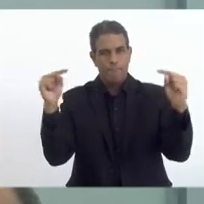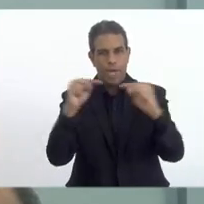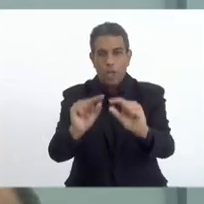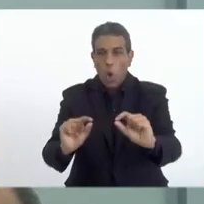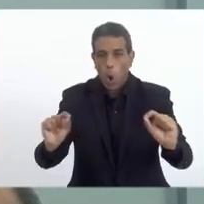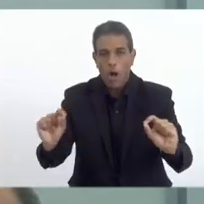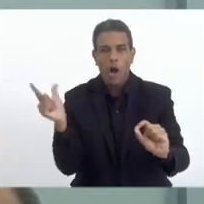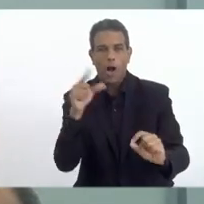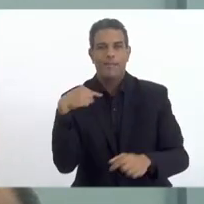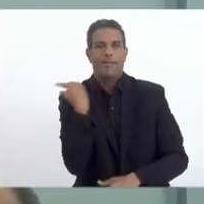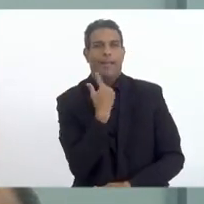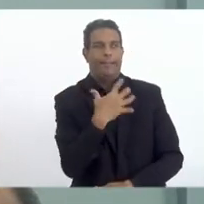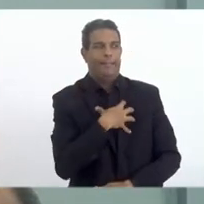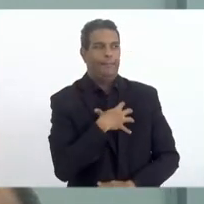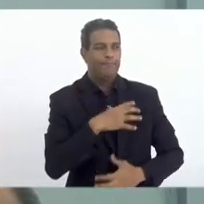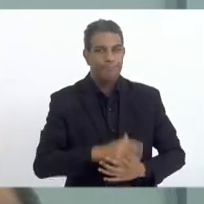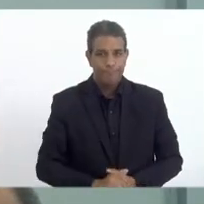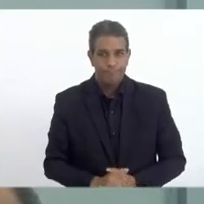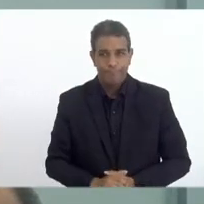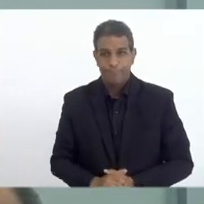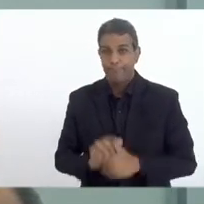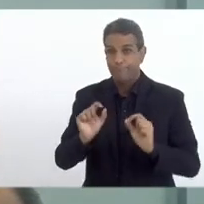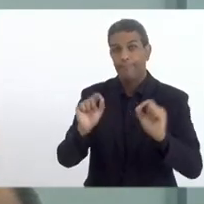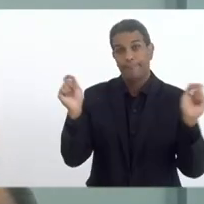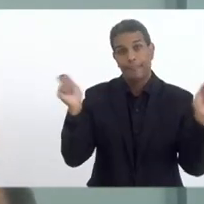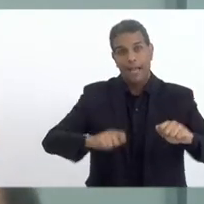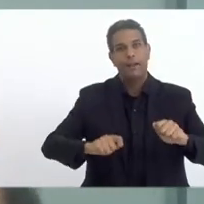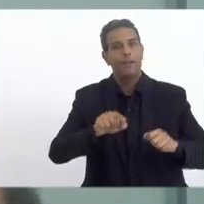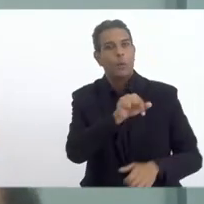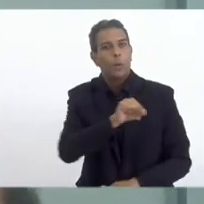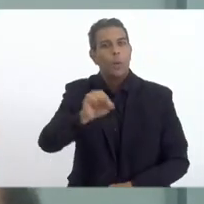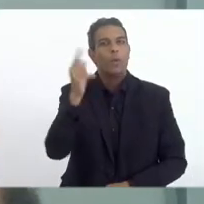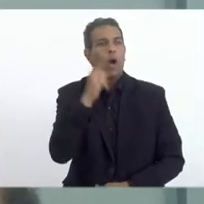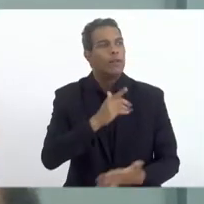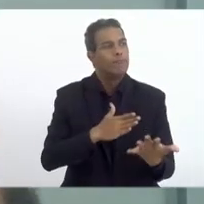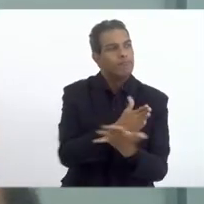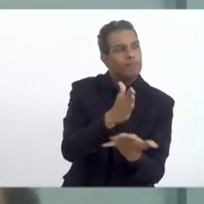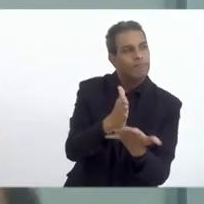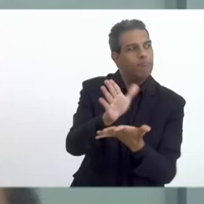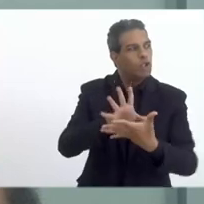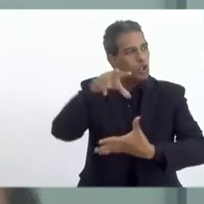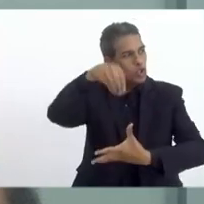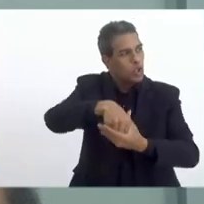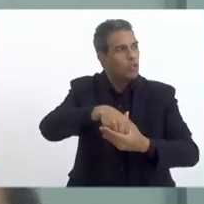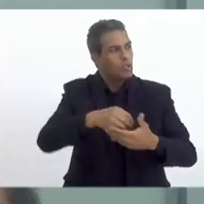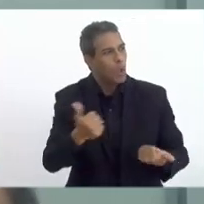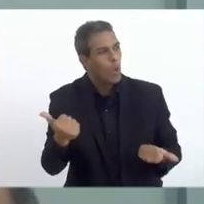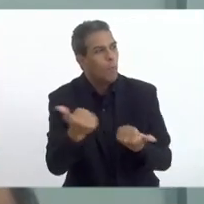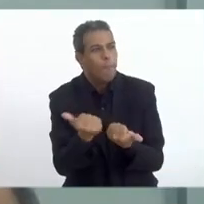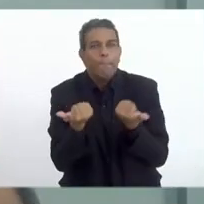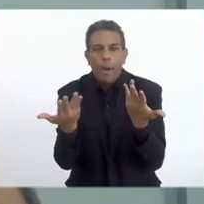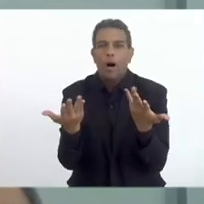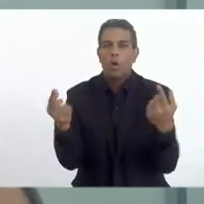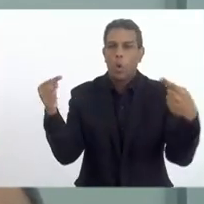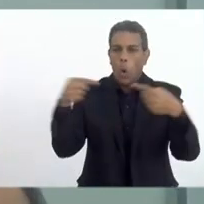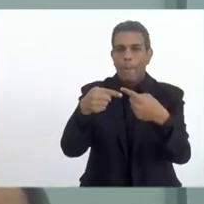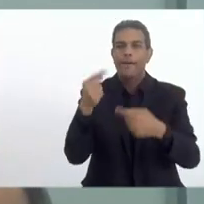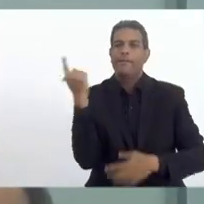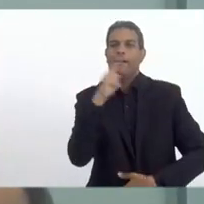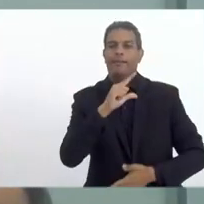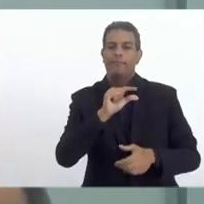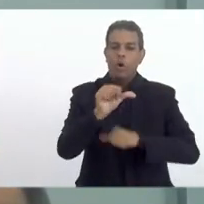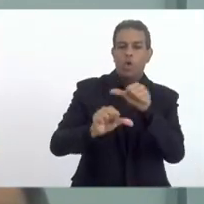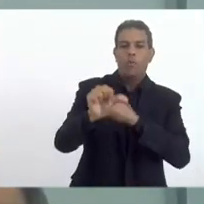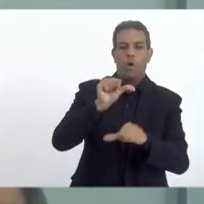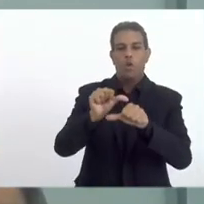menor do que a nossa. Né? Então, isso também esse é um dos fatos que fez com que os assistentes tivéssemos